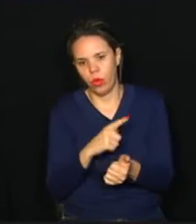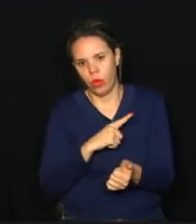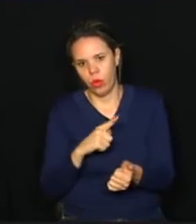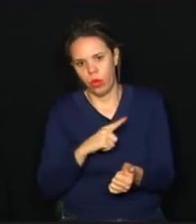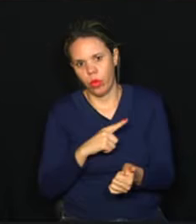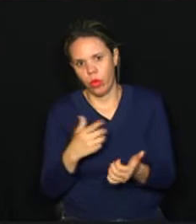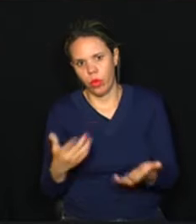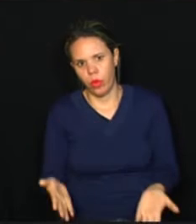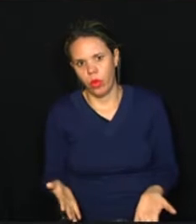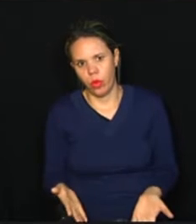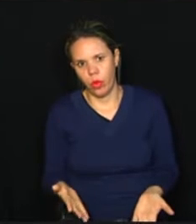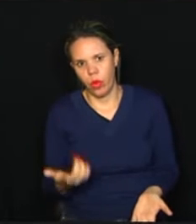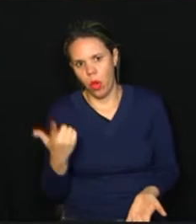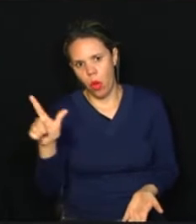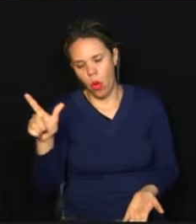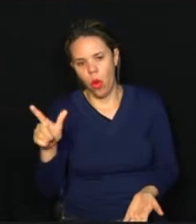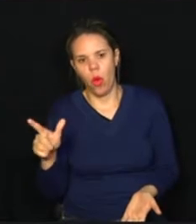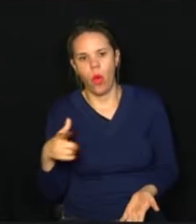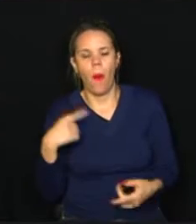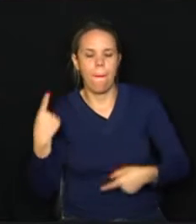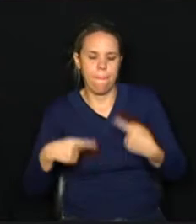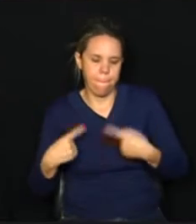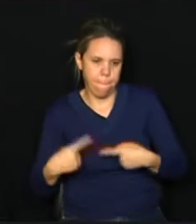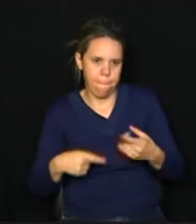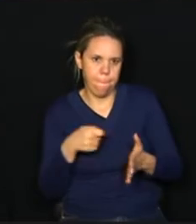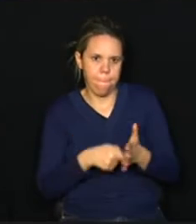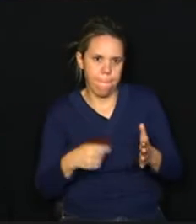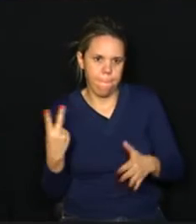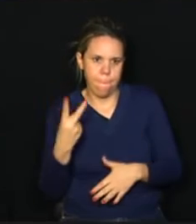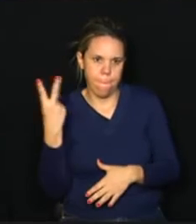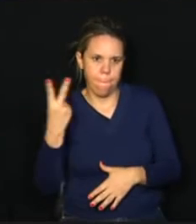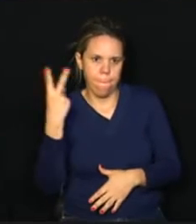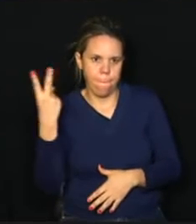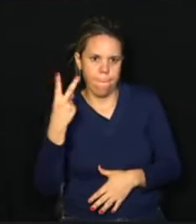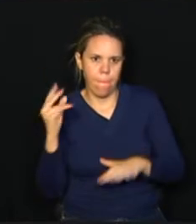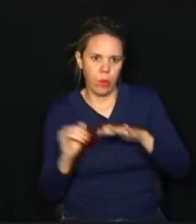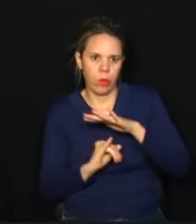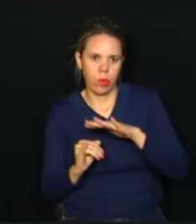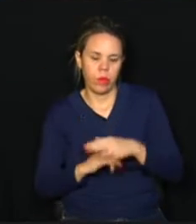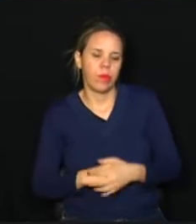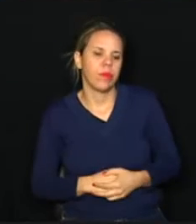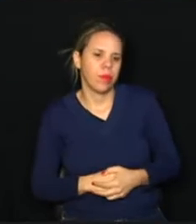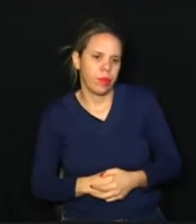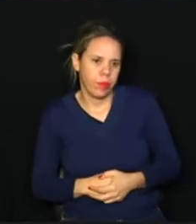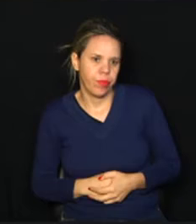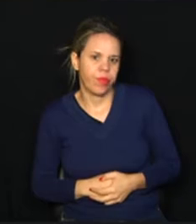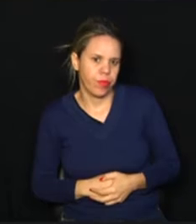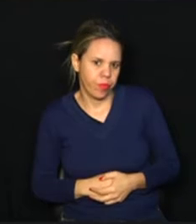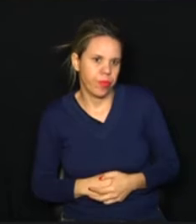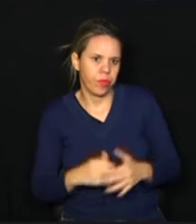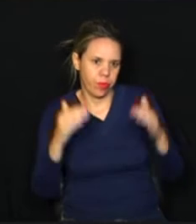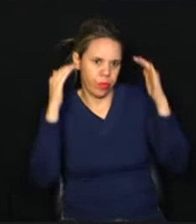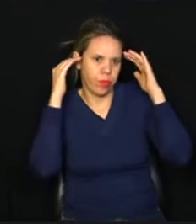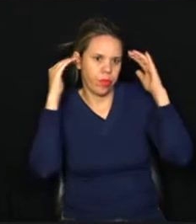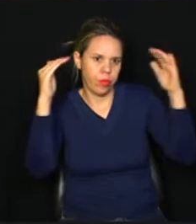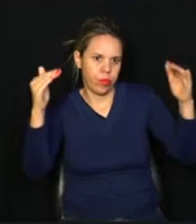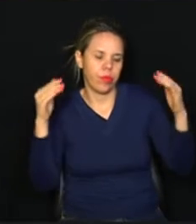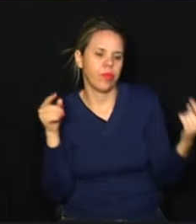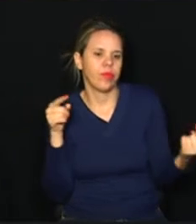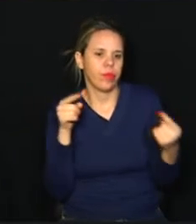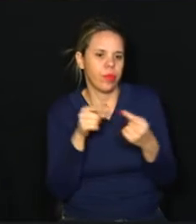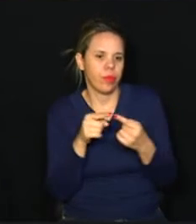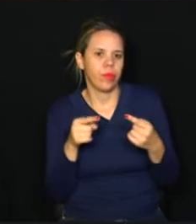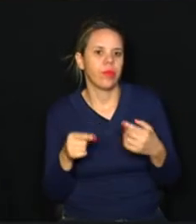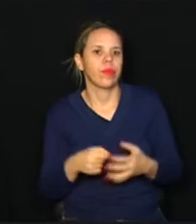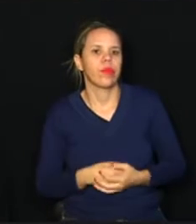um outro tipo de política de valorização dos institutos, né? A gente tem que cumprir essa missão e essa